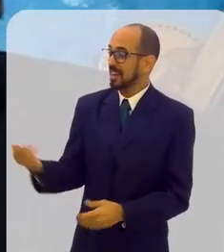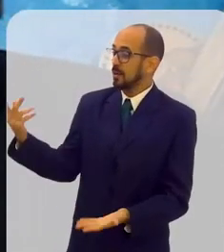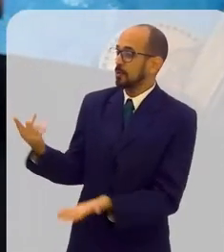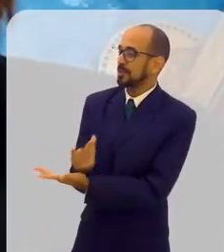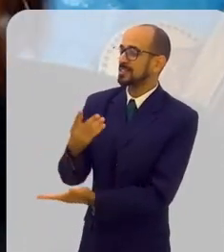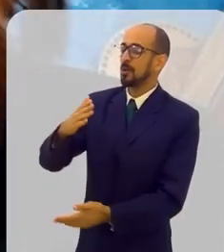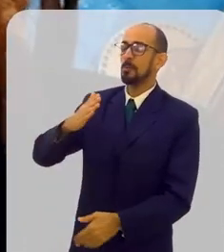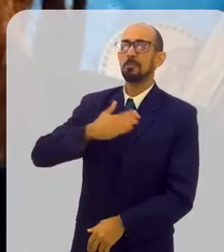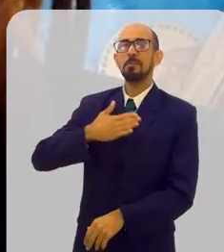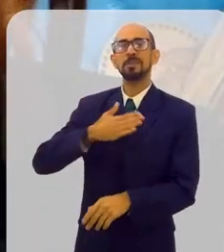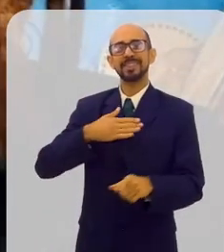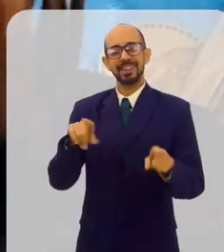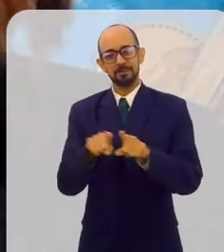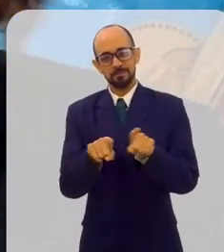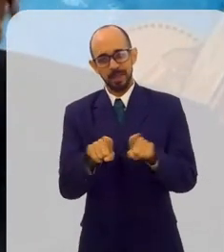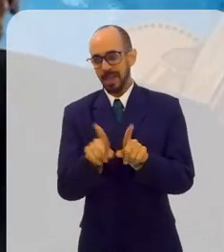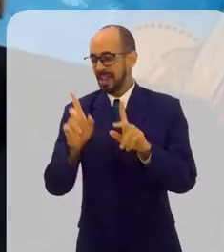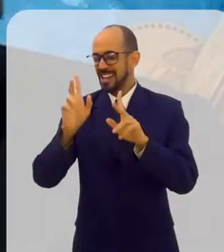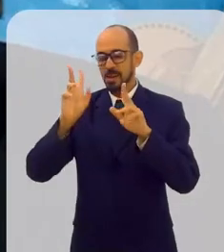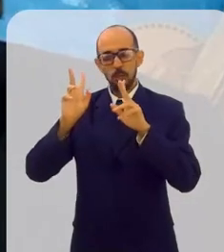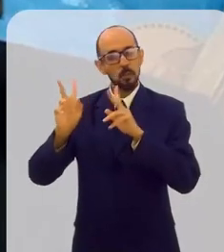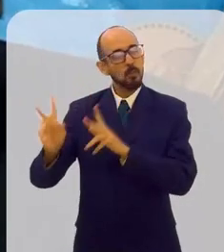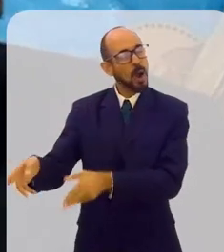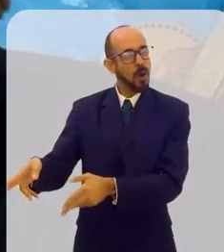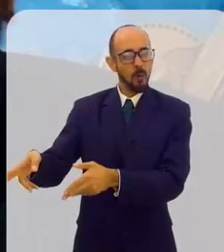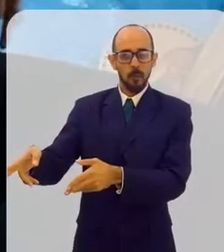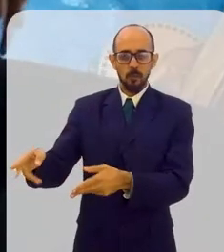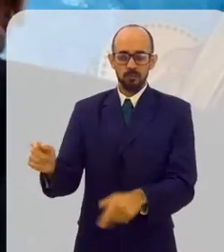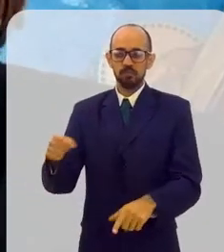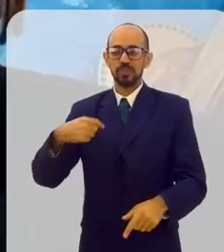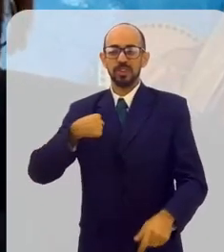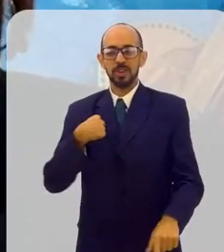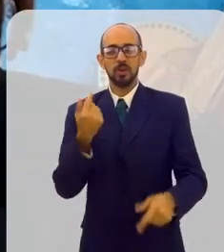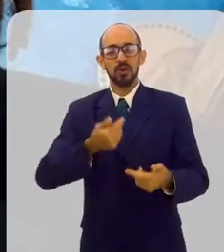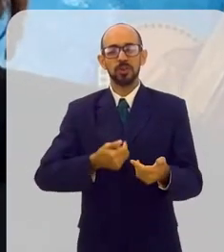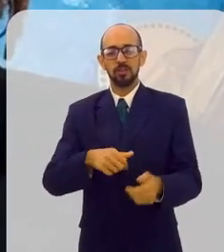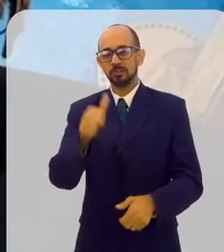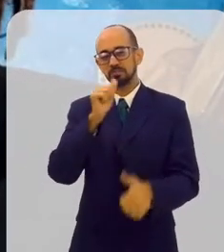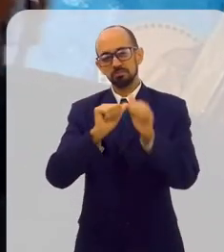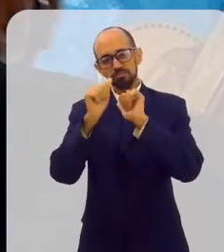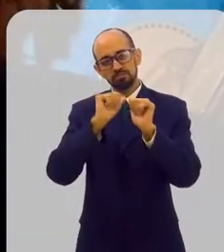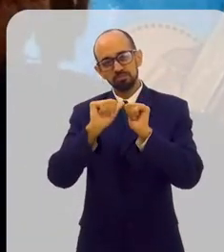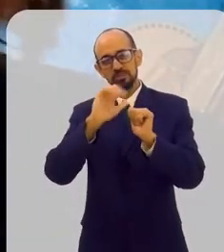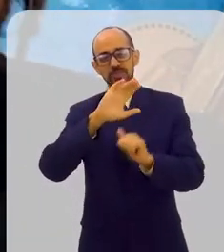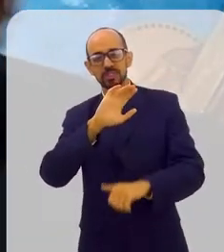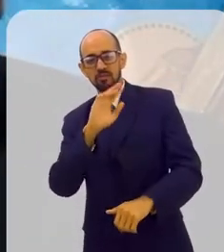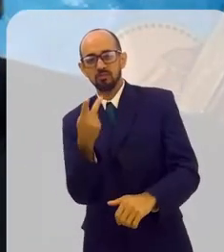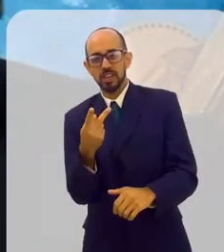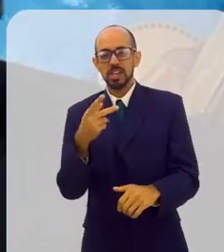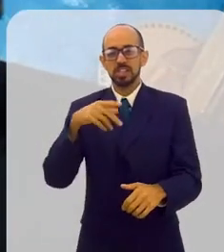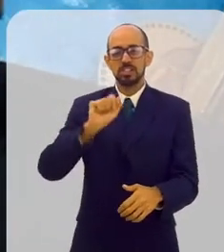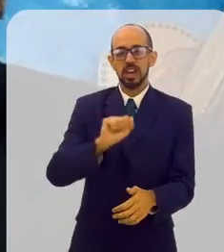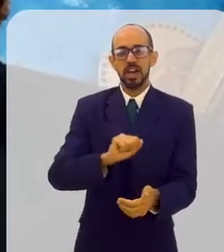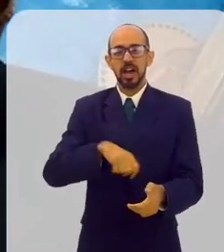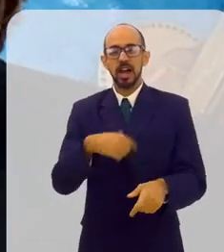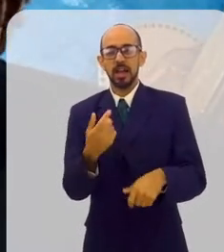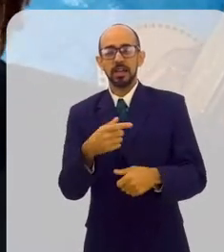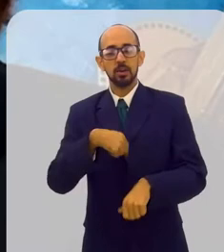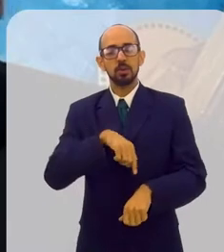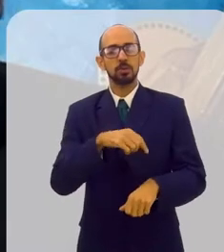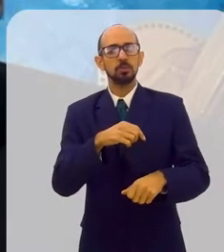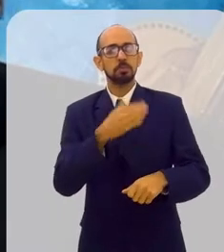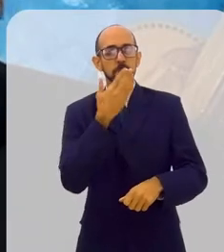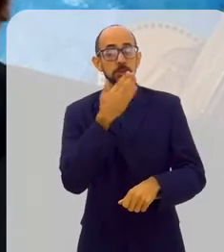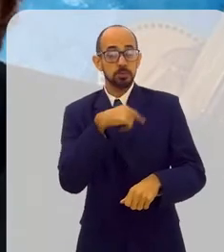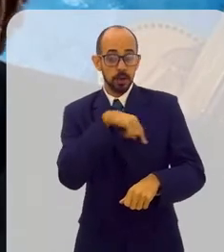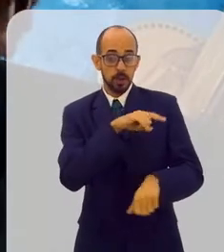Isso aconteceu comigo em Salvador. É, foi exatamente a situação. Eu comecei a tomar uma cerveja, pedi para poder o pessoal dar uma